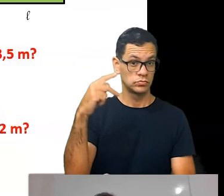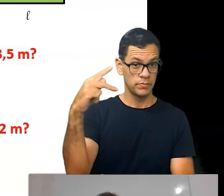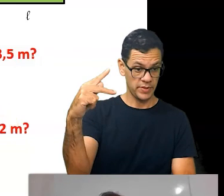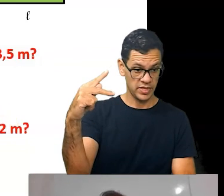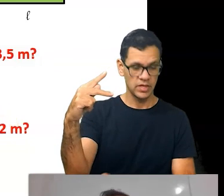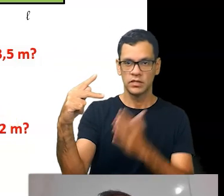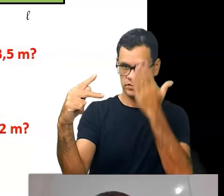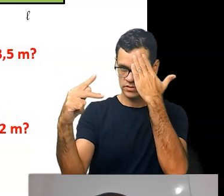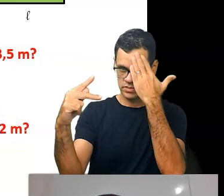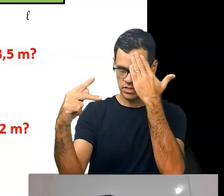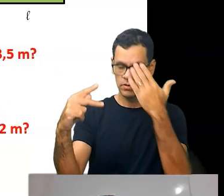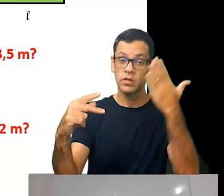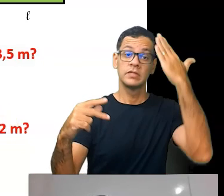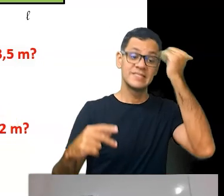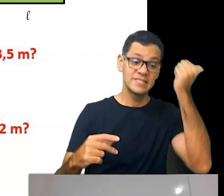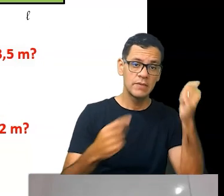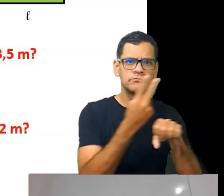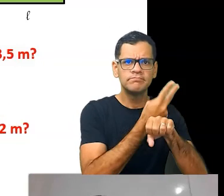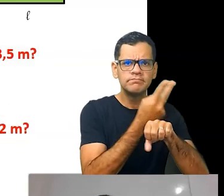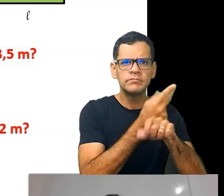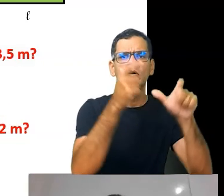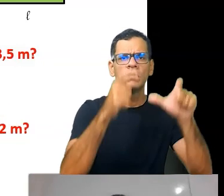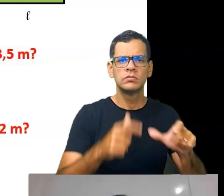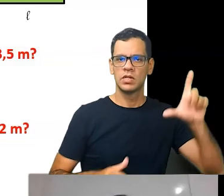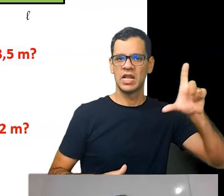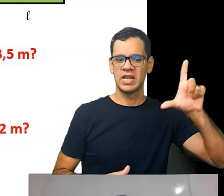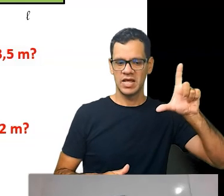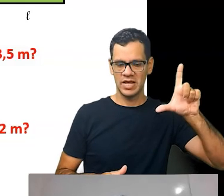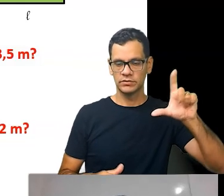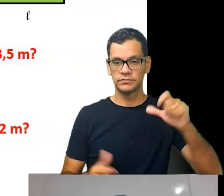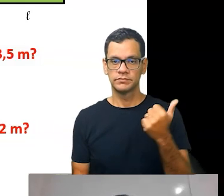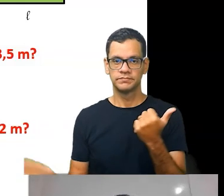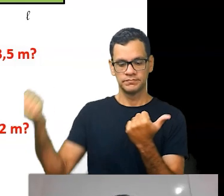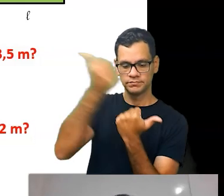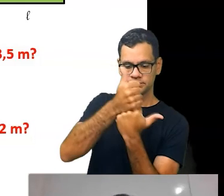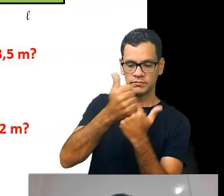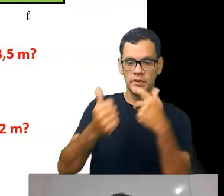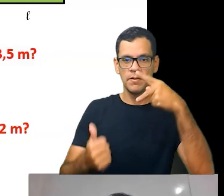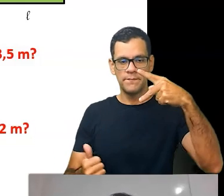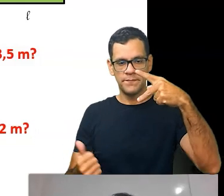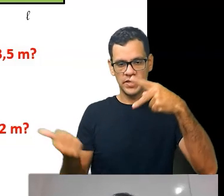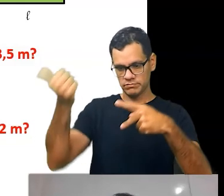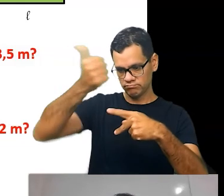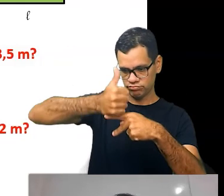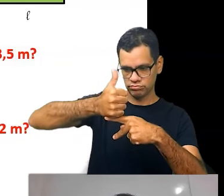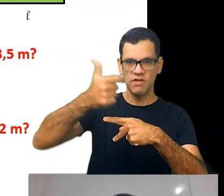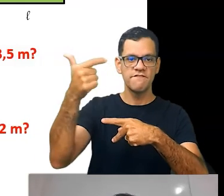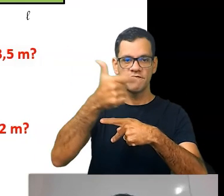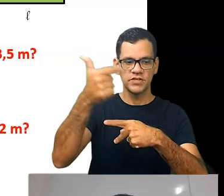Ele informou para a gente o perímetro e quer saber o lado. Então, nessa mesma fórmula, nós vamos substituir o P